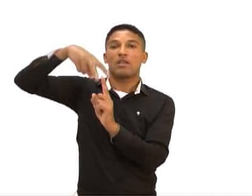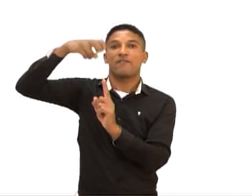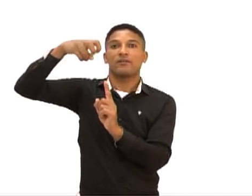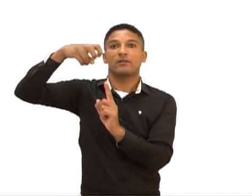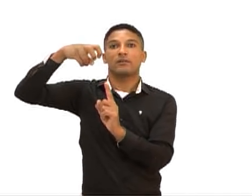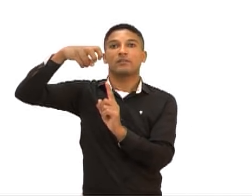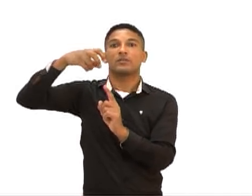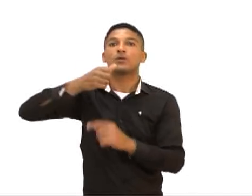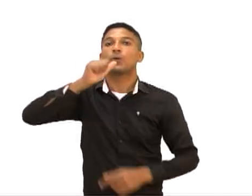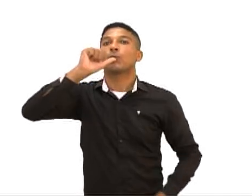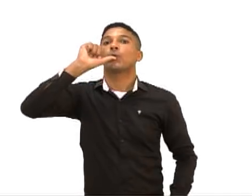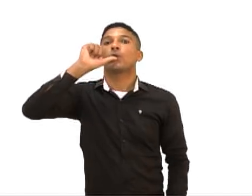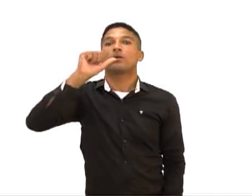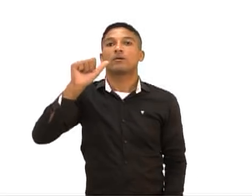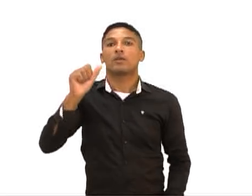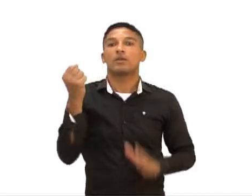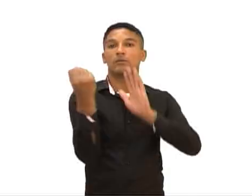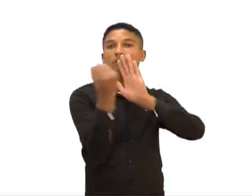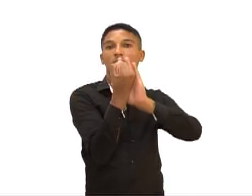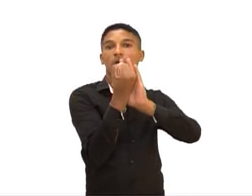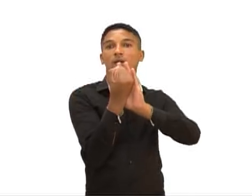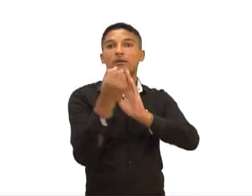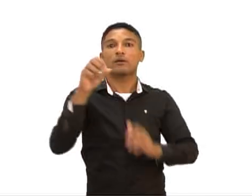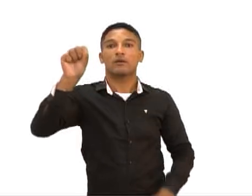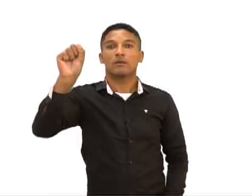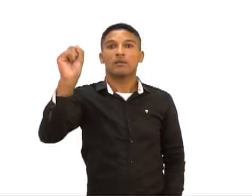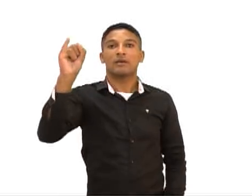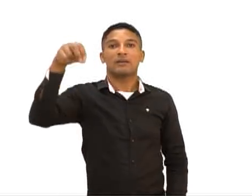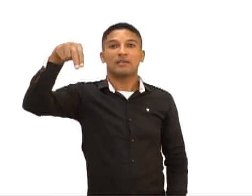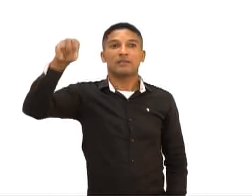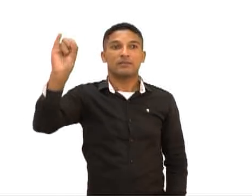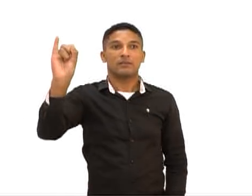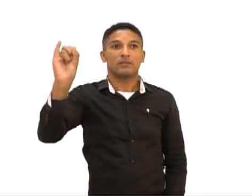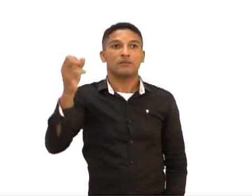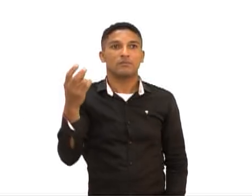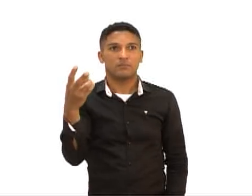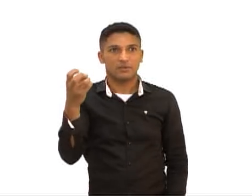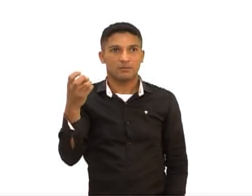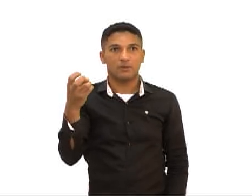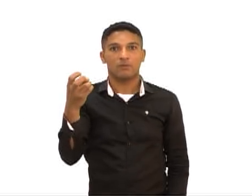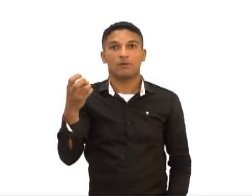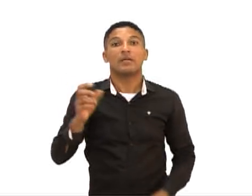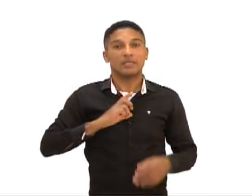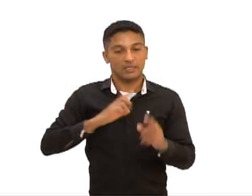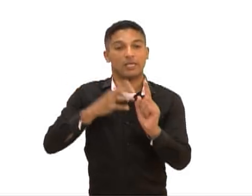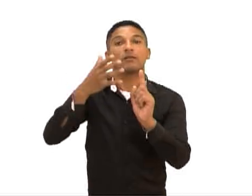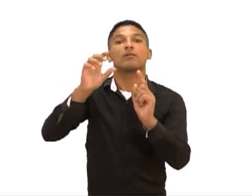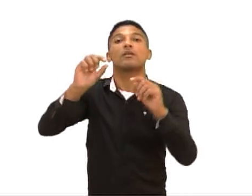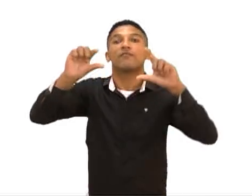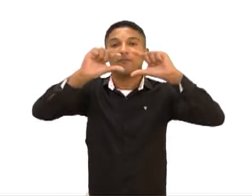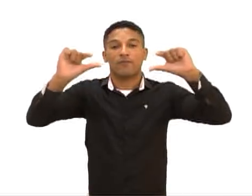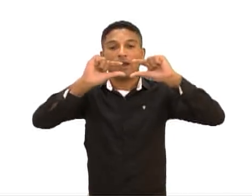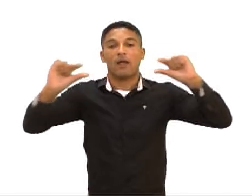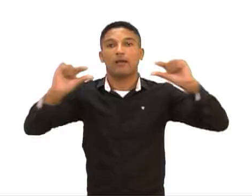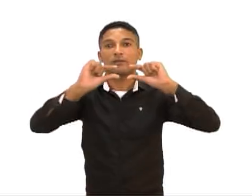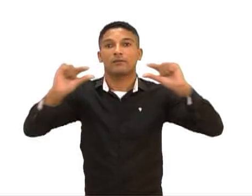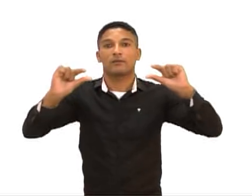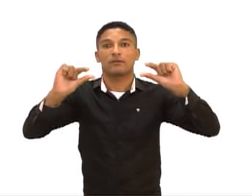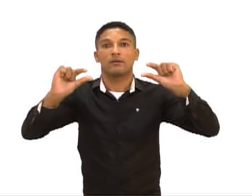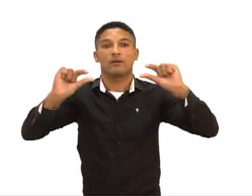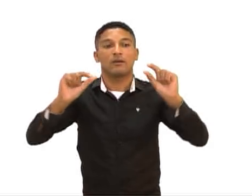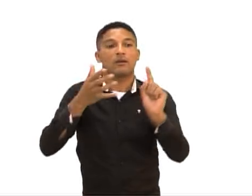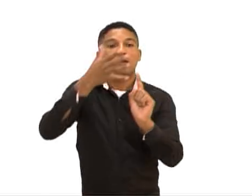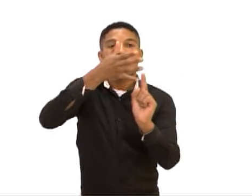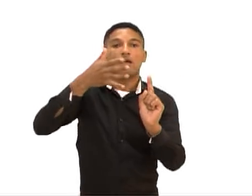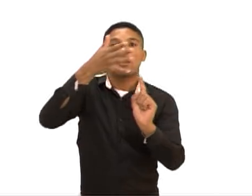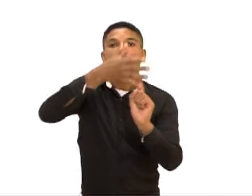Cine, né? E interessante aqui a gente observar os elementos do discurso verbal presentes, né, nesse pôster, que ali está escrito,